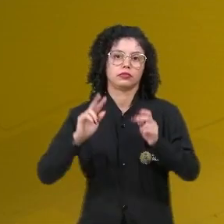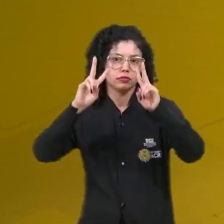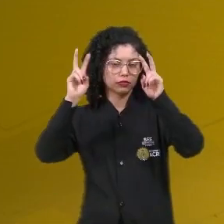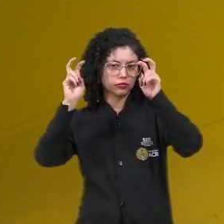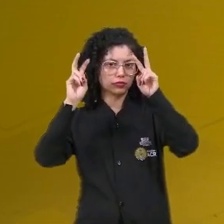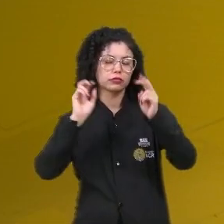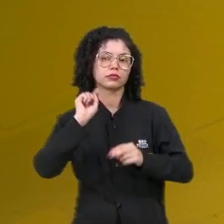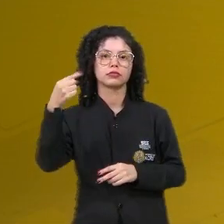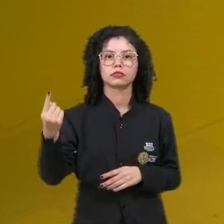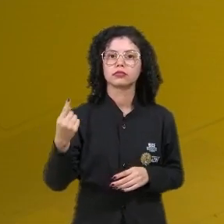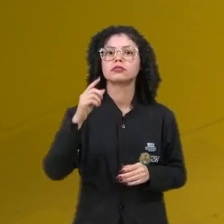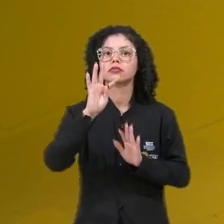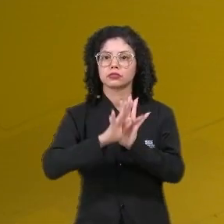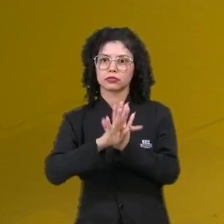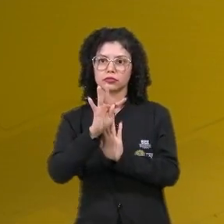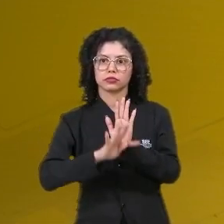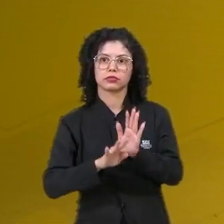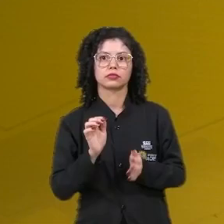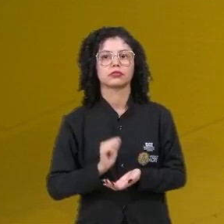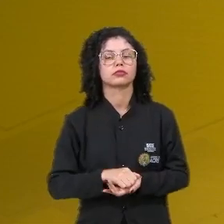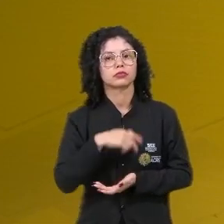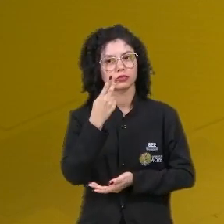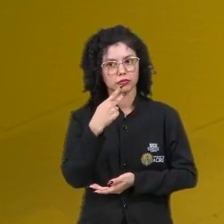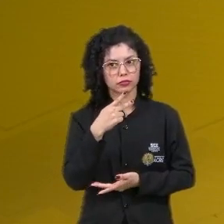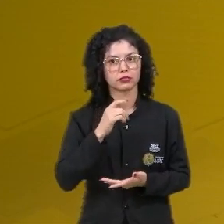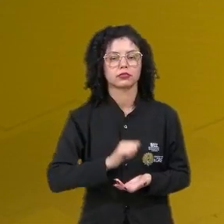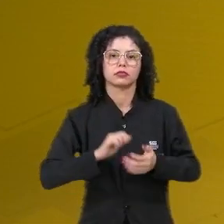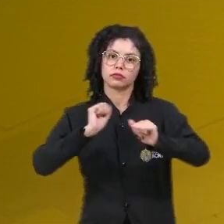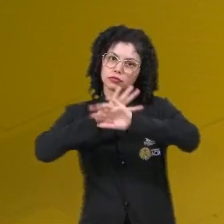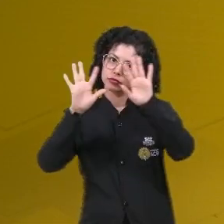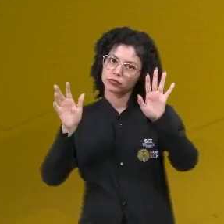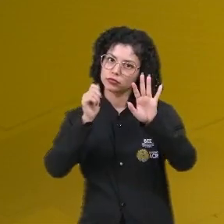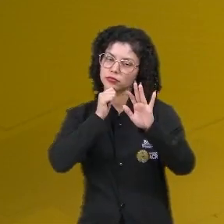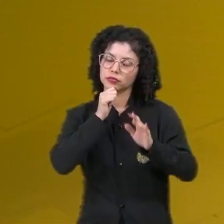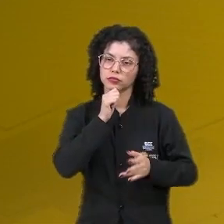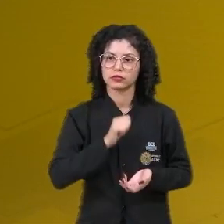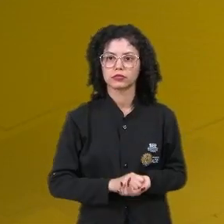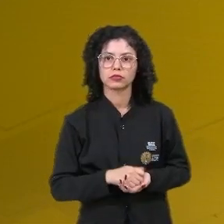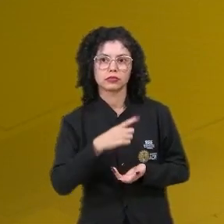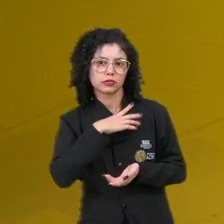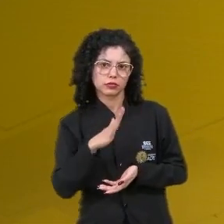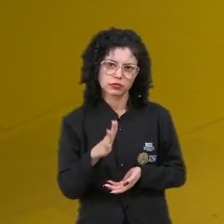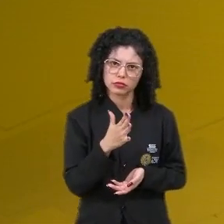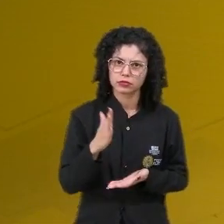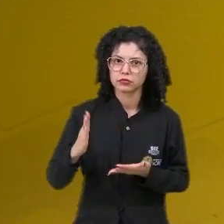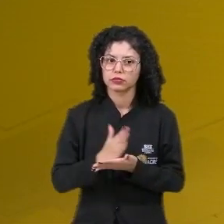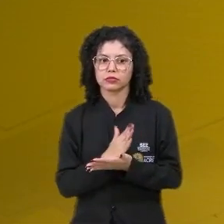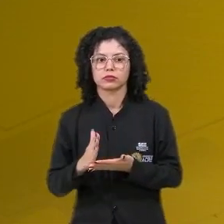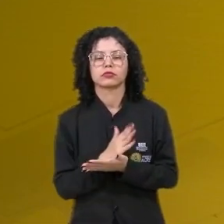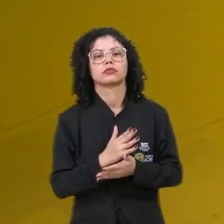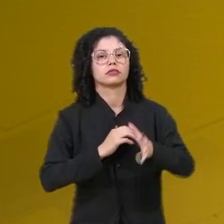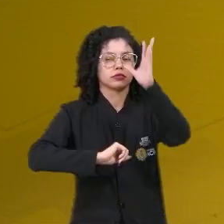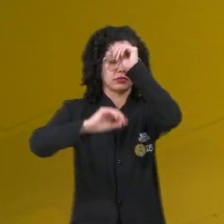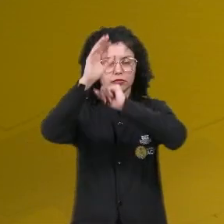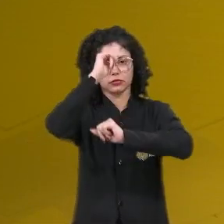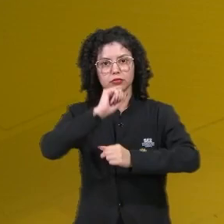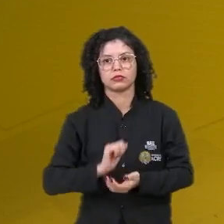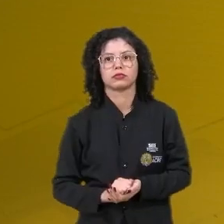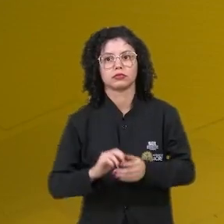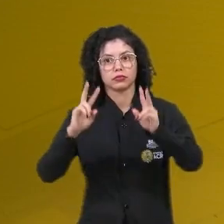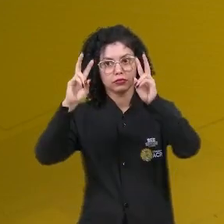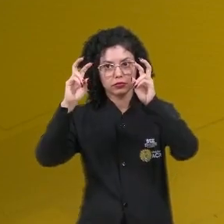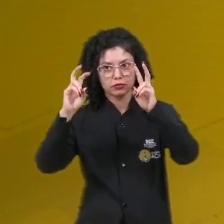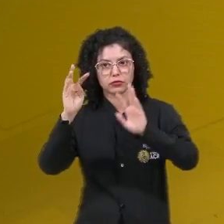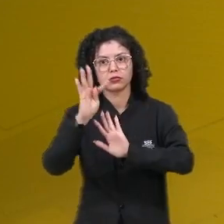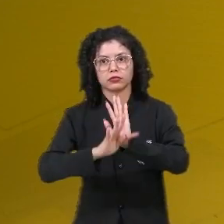respeito daquilo que aquele texto está falando e, claro, ter, no mínimo, algum nível de conhecimento a respeito